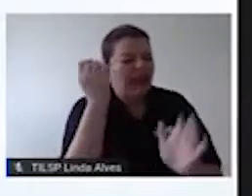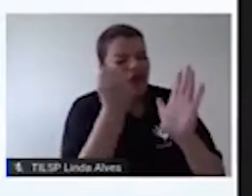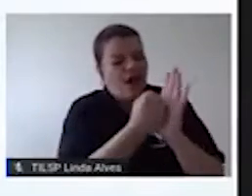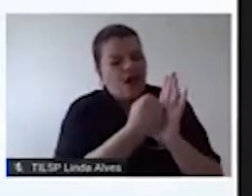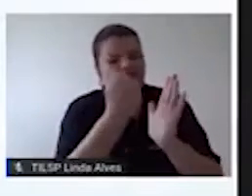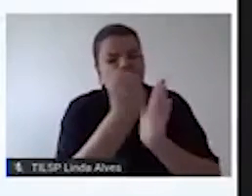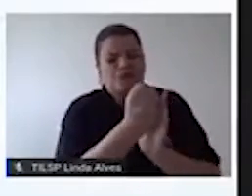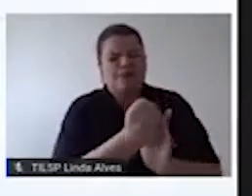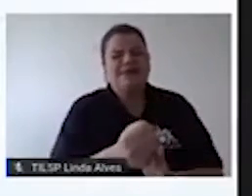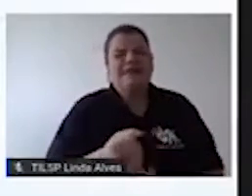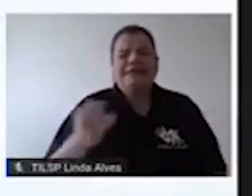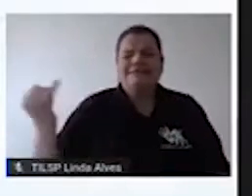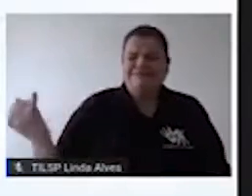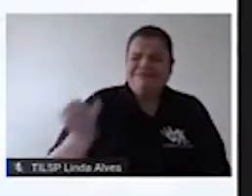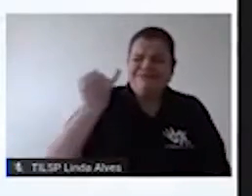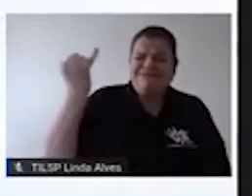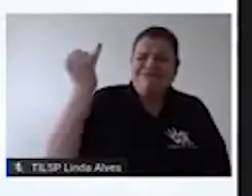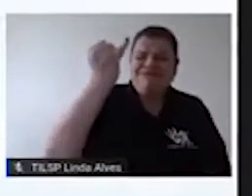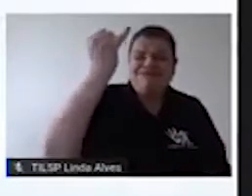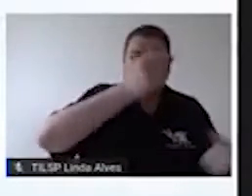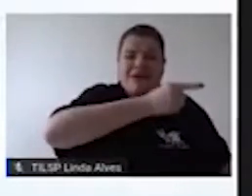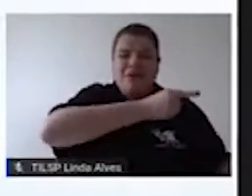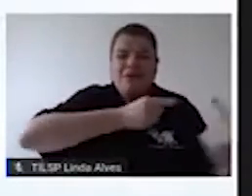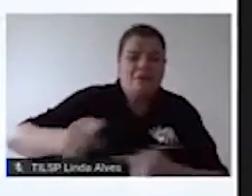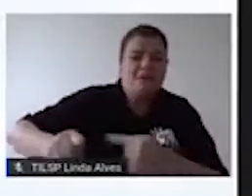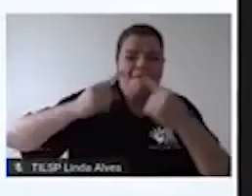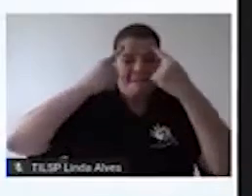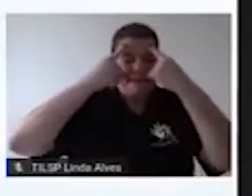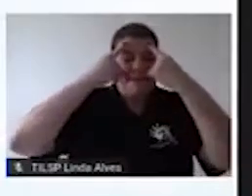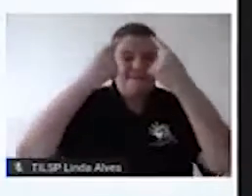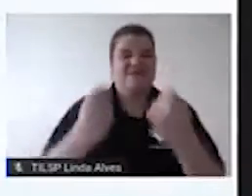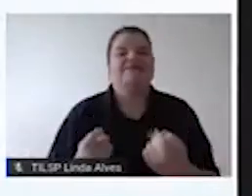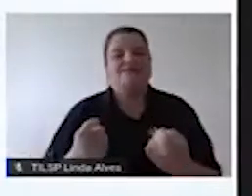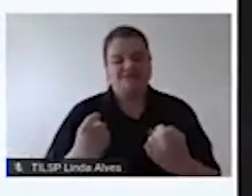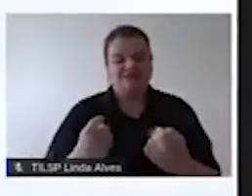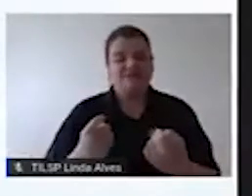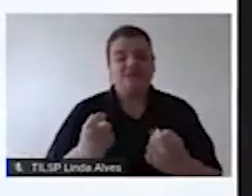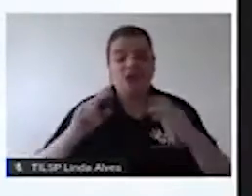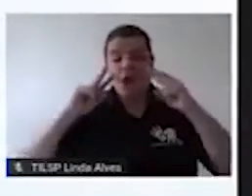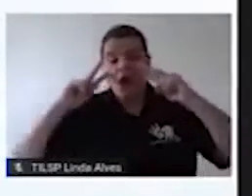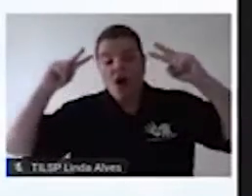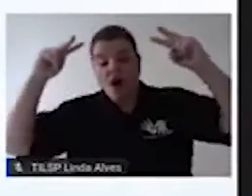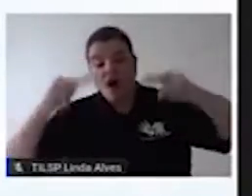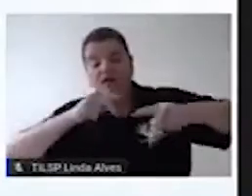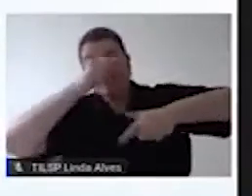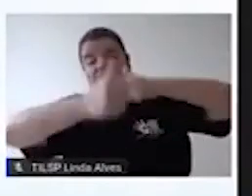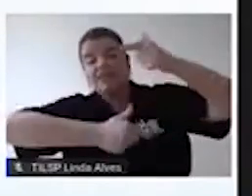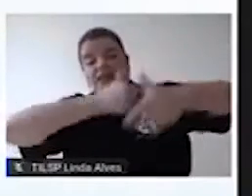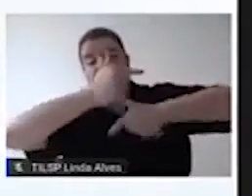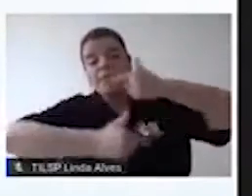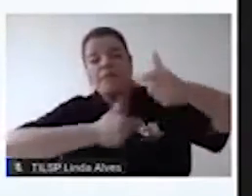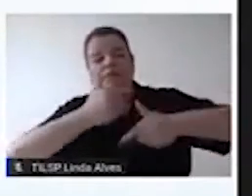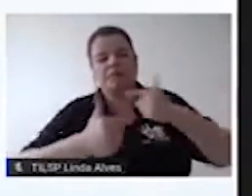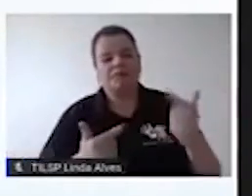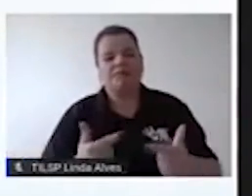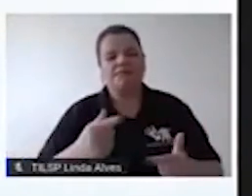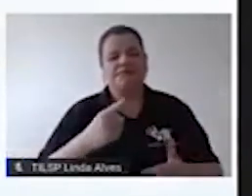importantíssimo no combate à violência, né, que a gente olha para o local de trabalho, mas ela tem